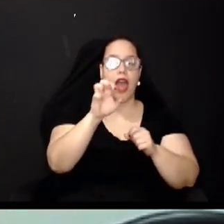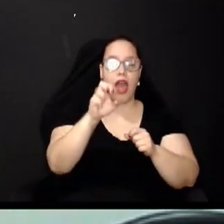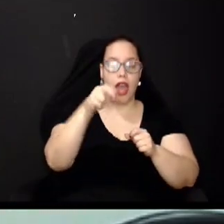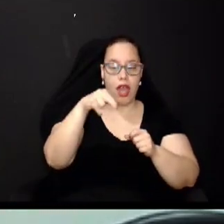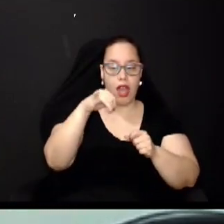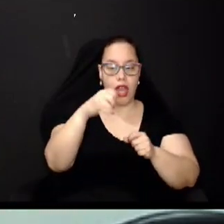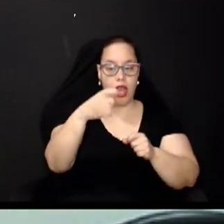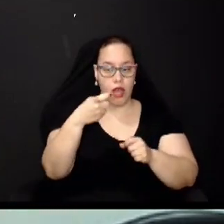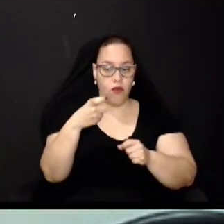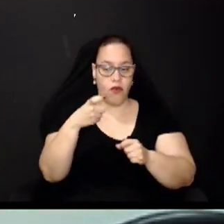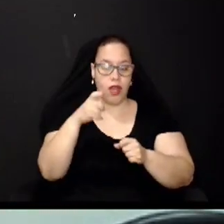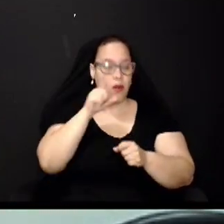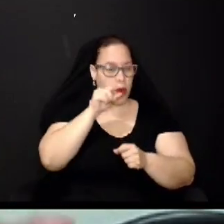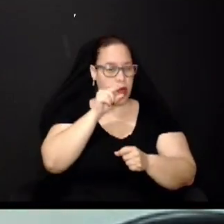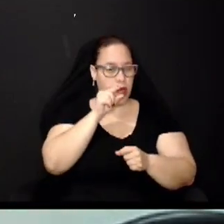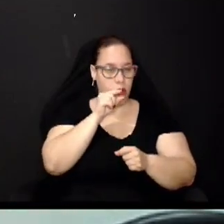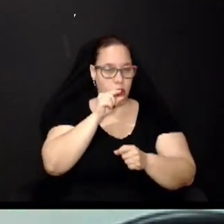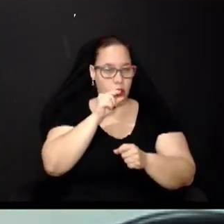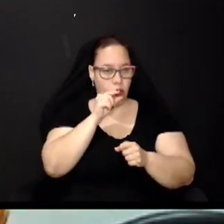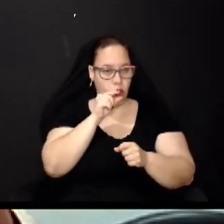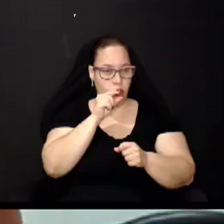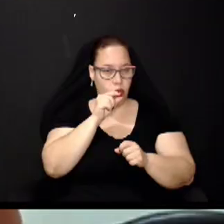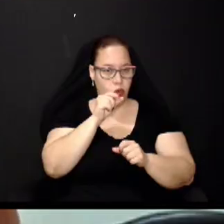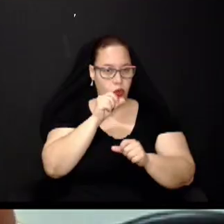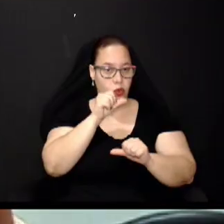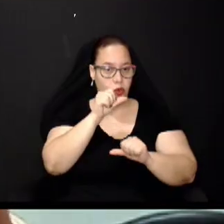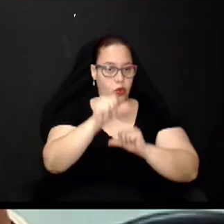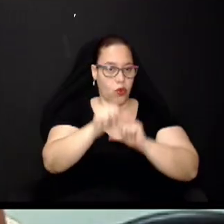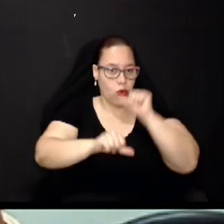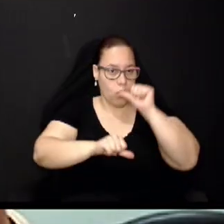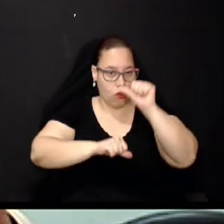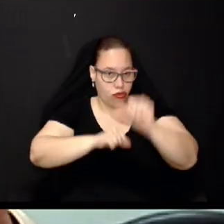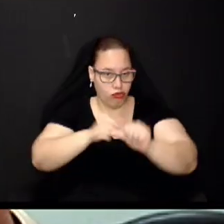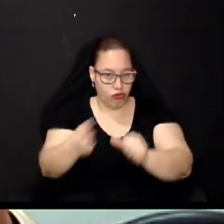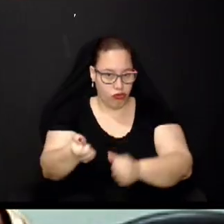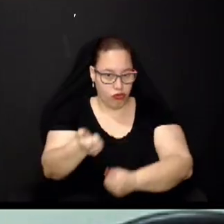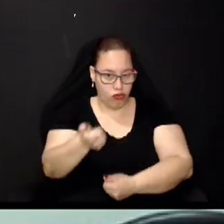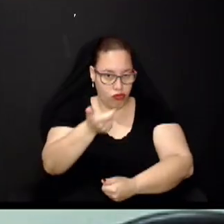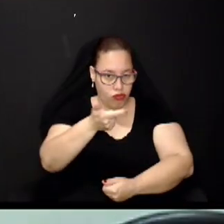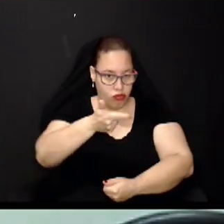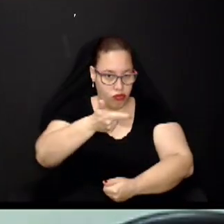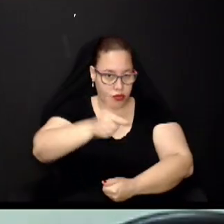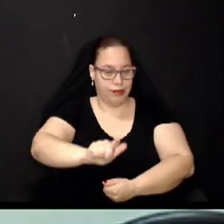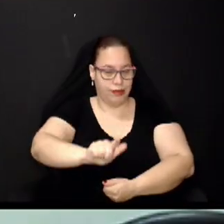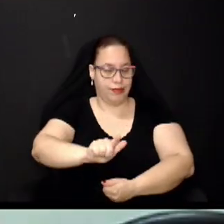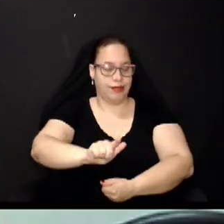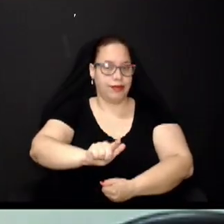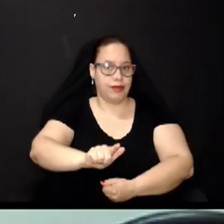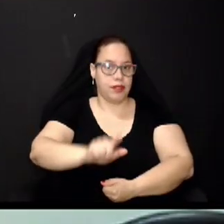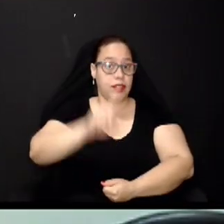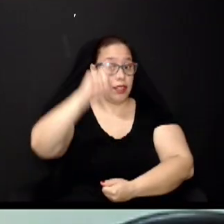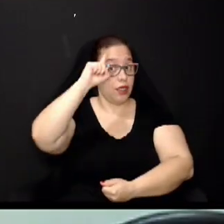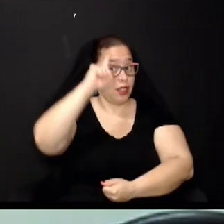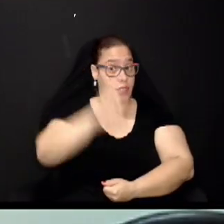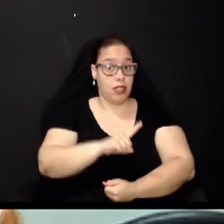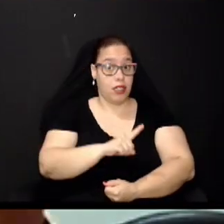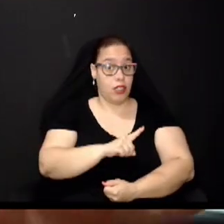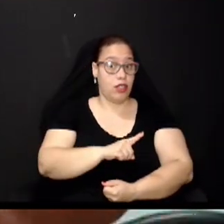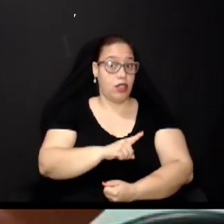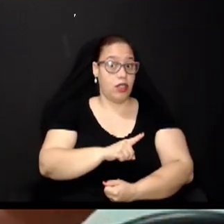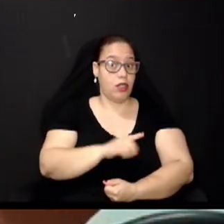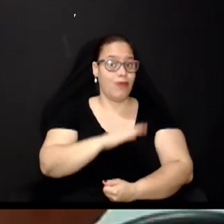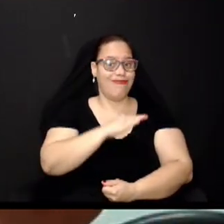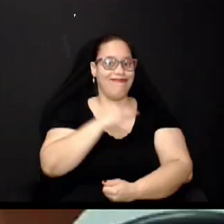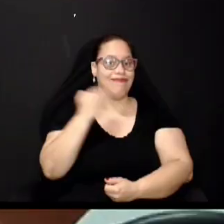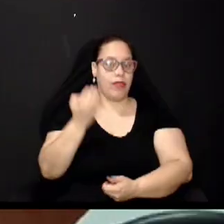ela se reconstituir, né? Ela teve que decidir, né? Decidir morrer para